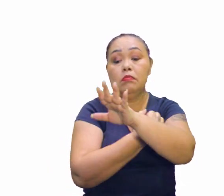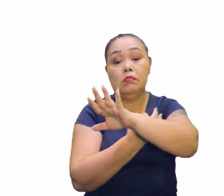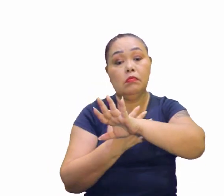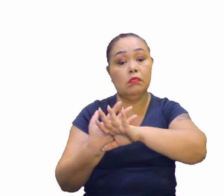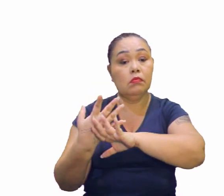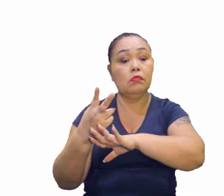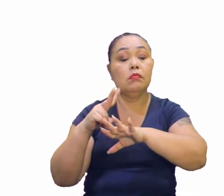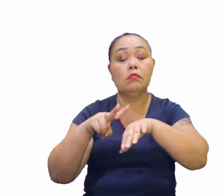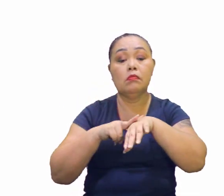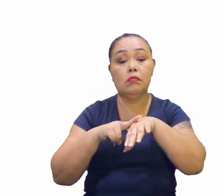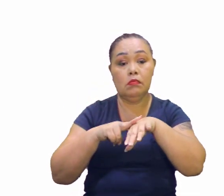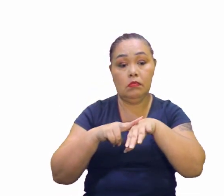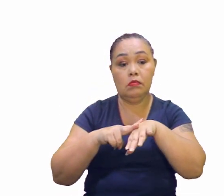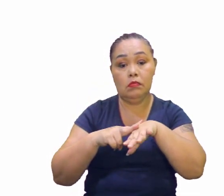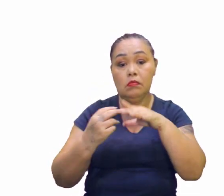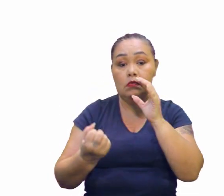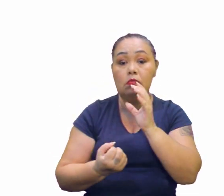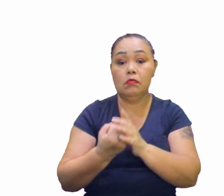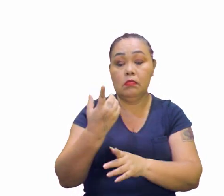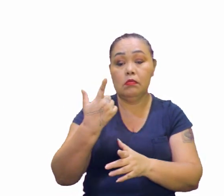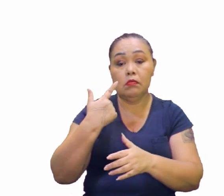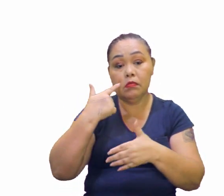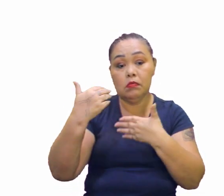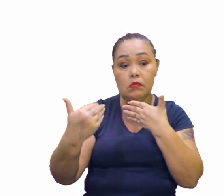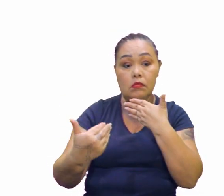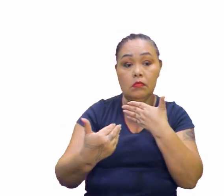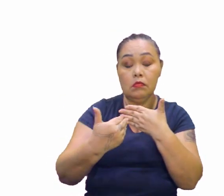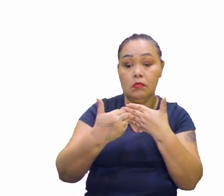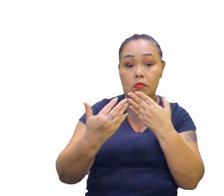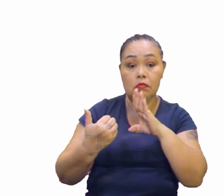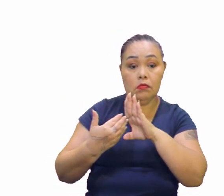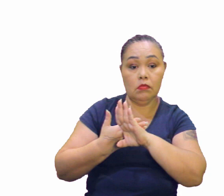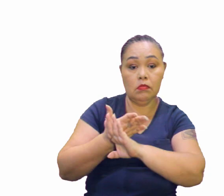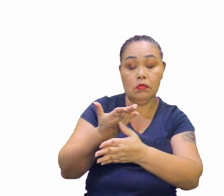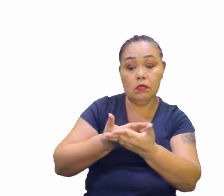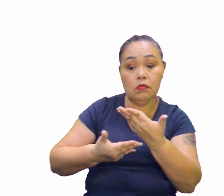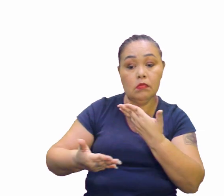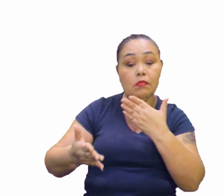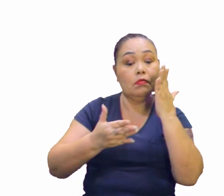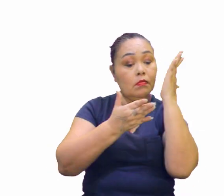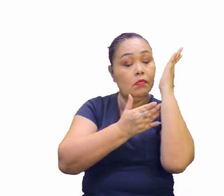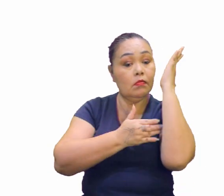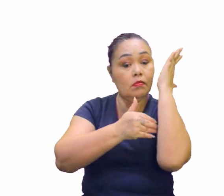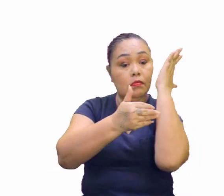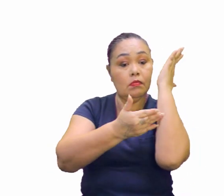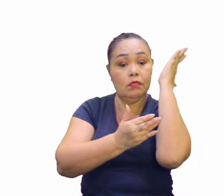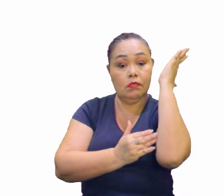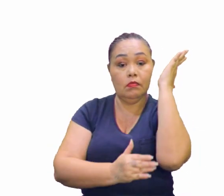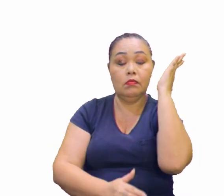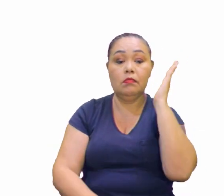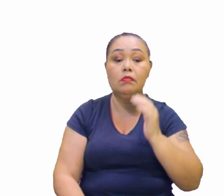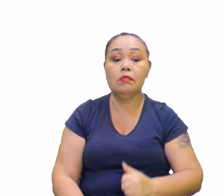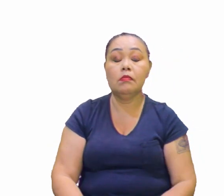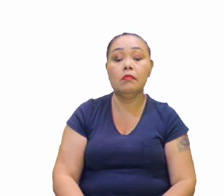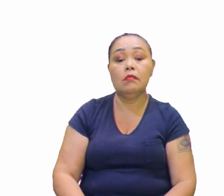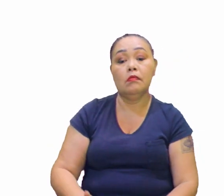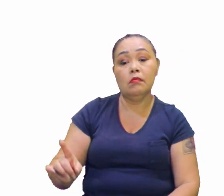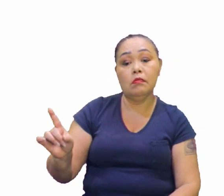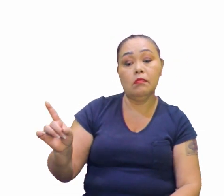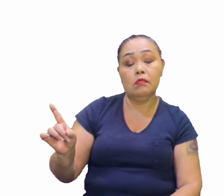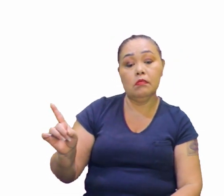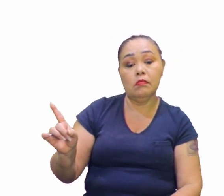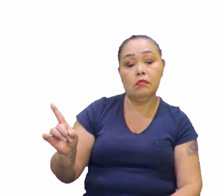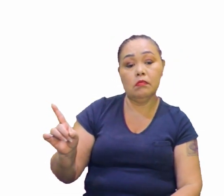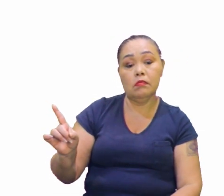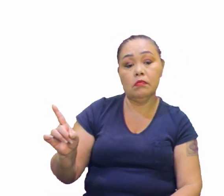né, como o selo verde, que foi criado para combater o mercado clandestino no comércio madeireiro.